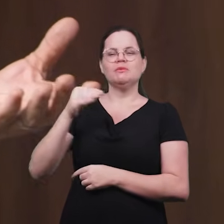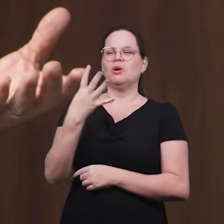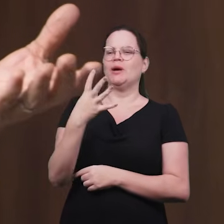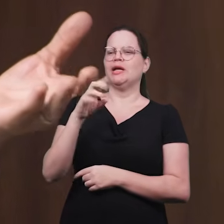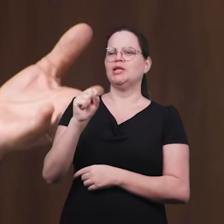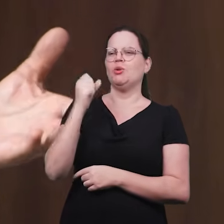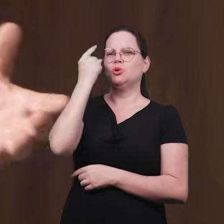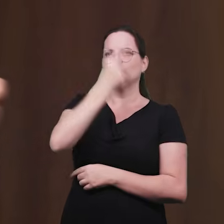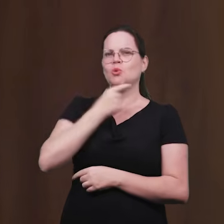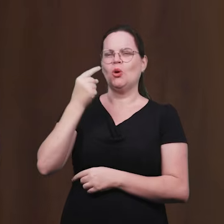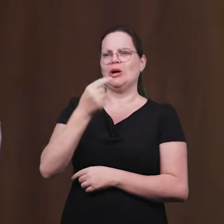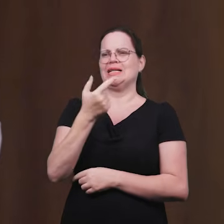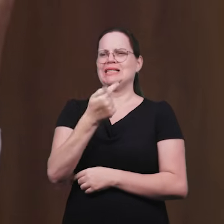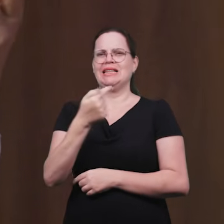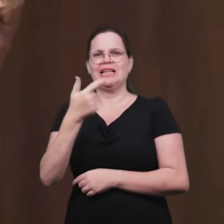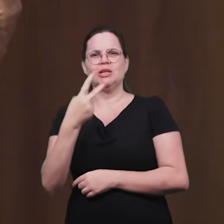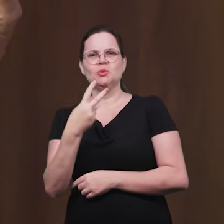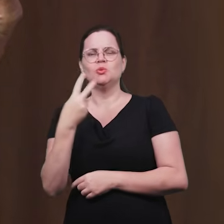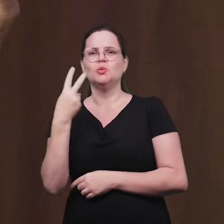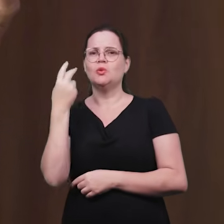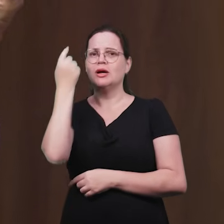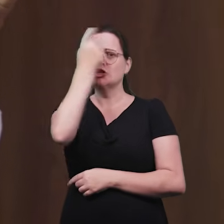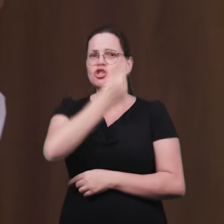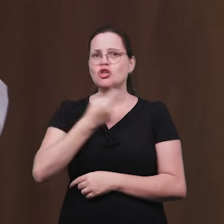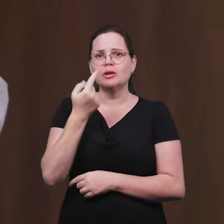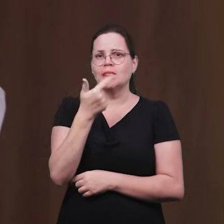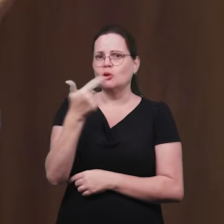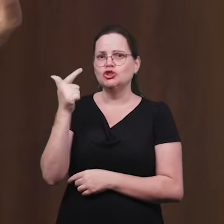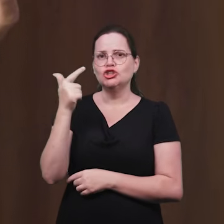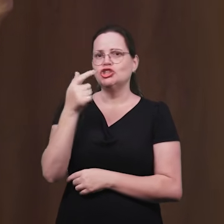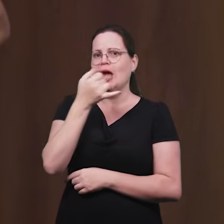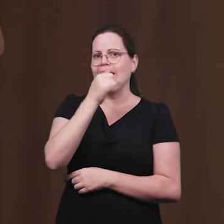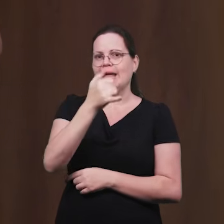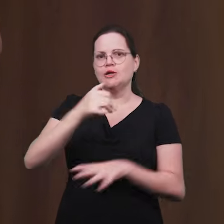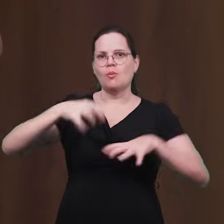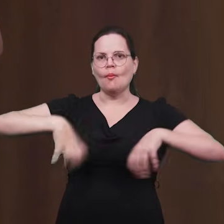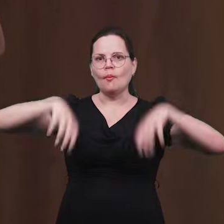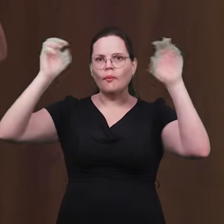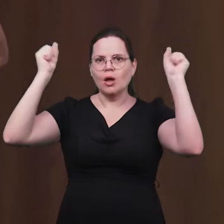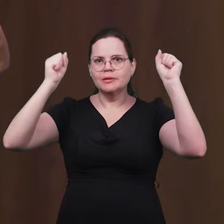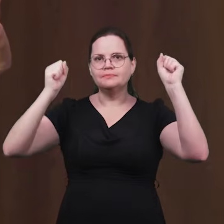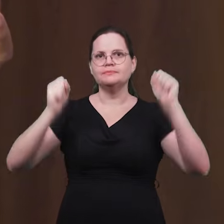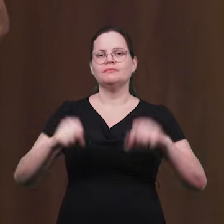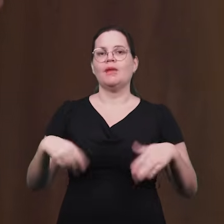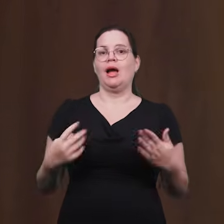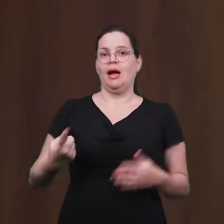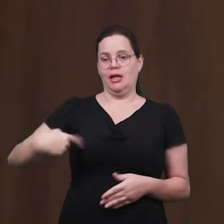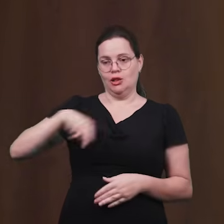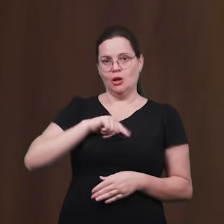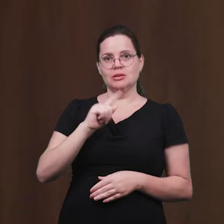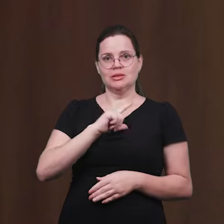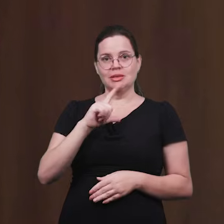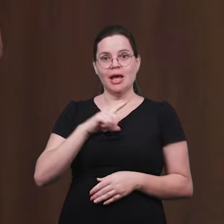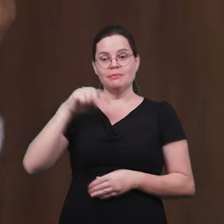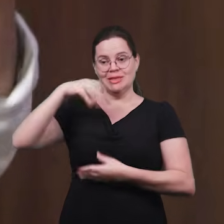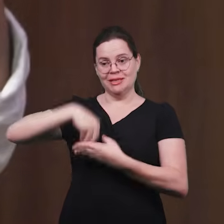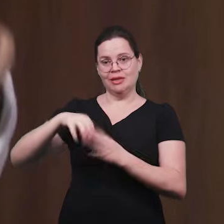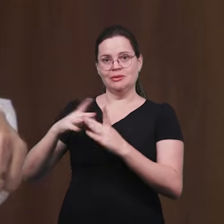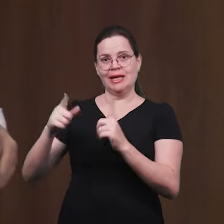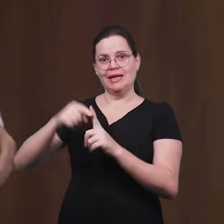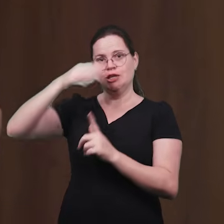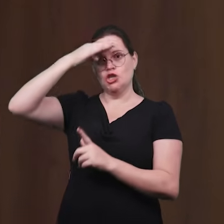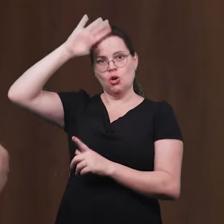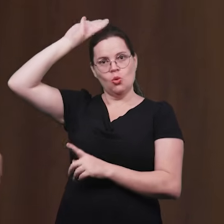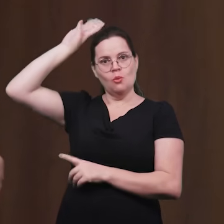horas, 48 horas, 72 horas sem energia. Então, a missão providenciou, nós temos uma pequena usina de energia hoje na nossa